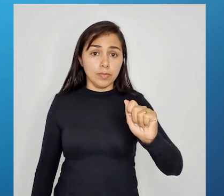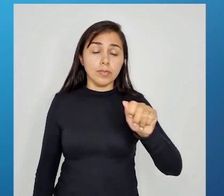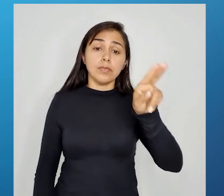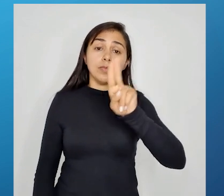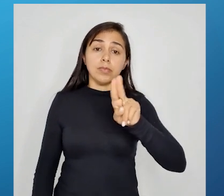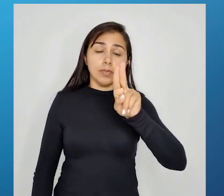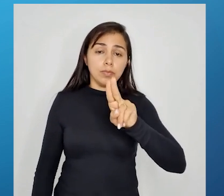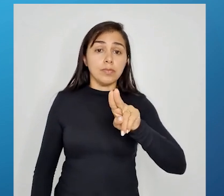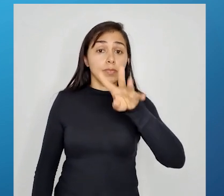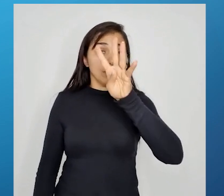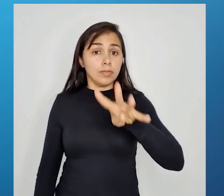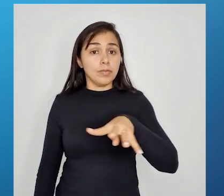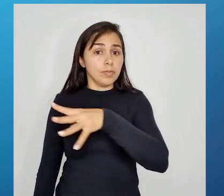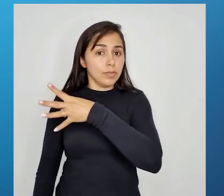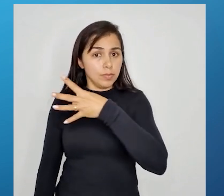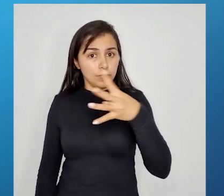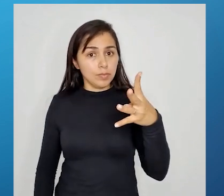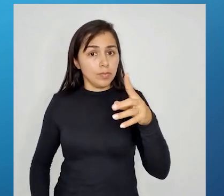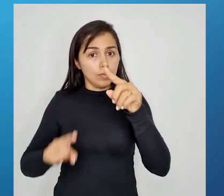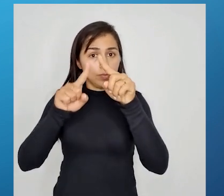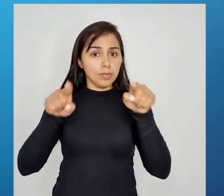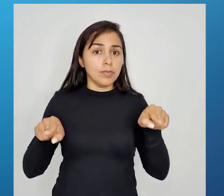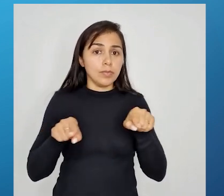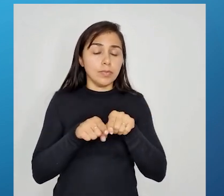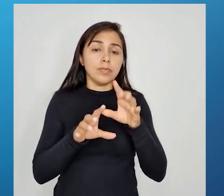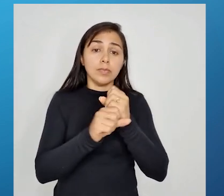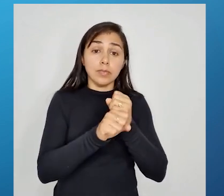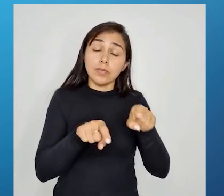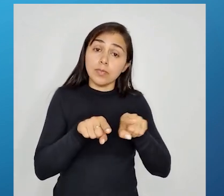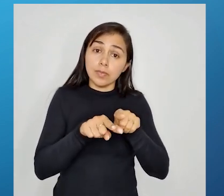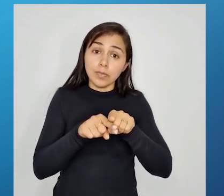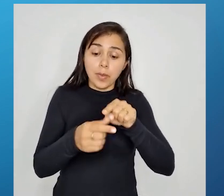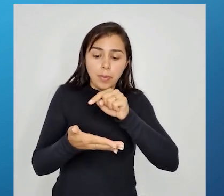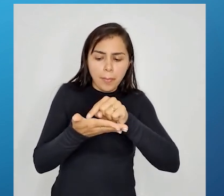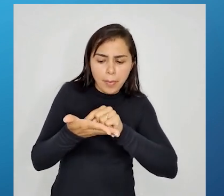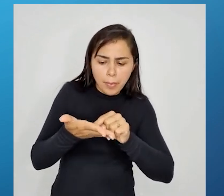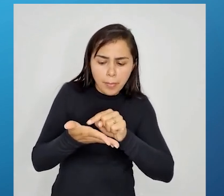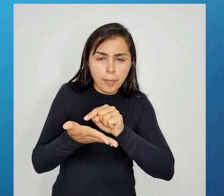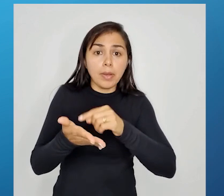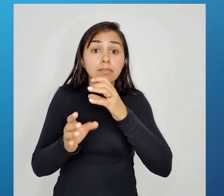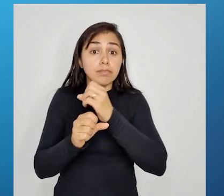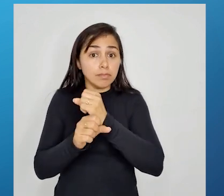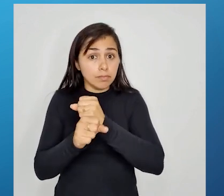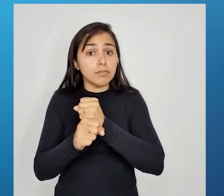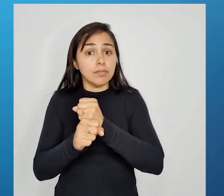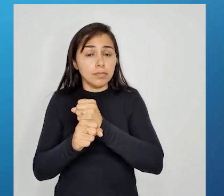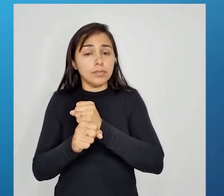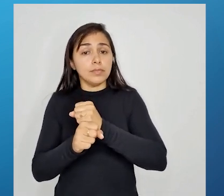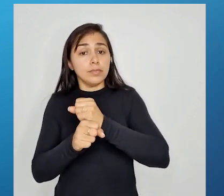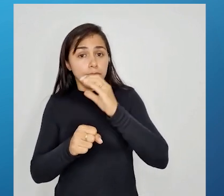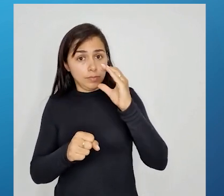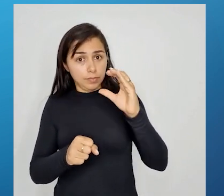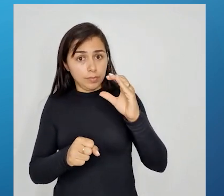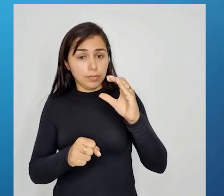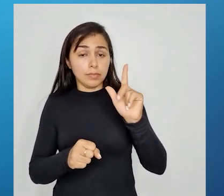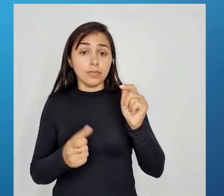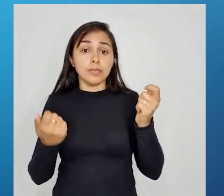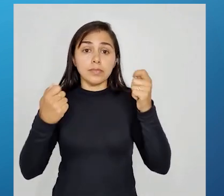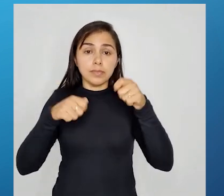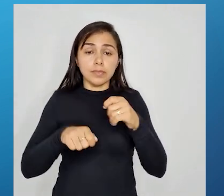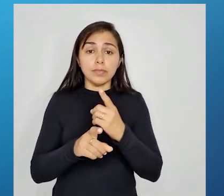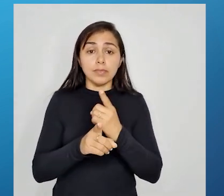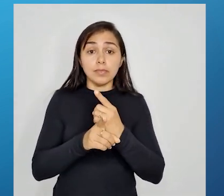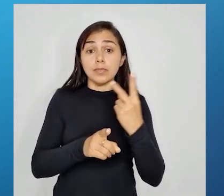e calculadoras científicas, né? As calculadoras científicas, elas são as tabelas modernas, né? Digamos assim, para obtermos valores de